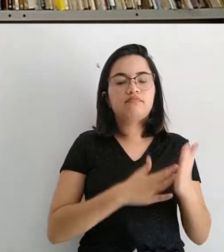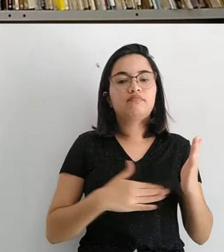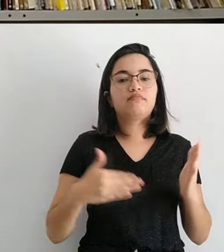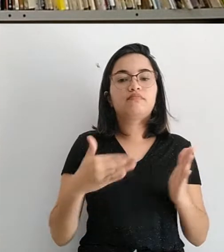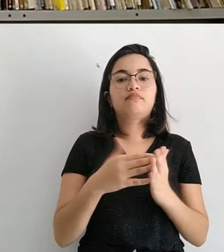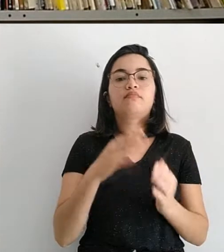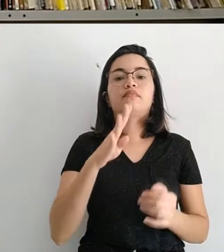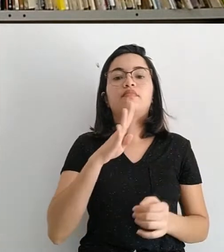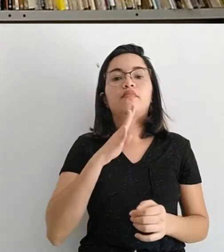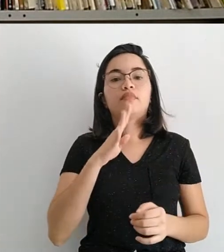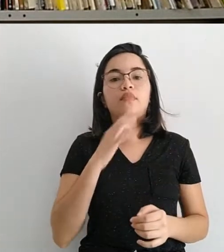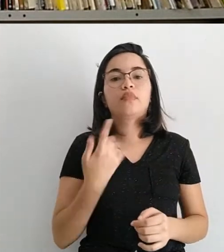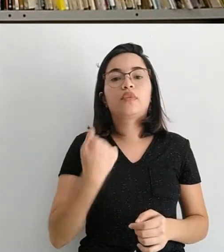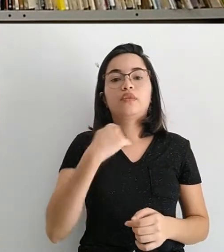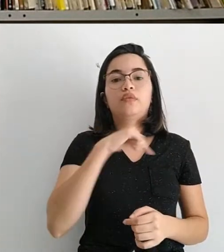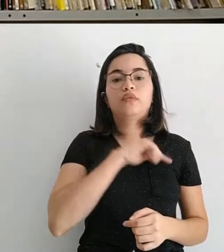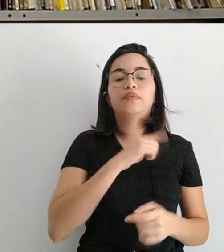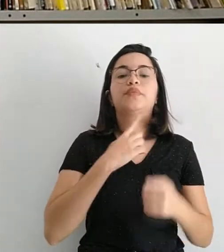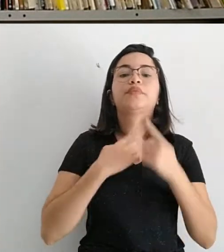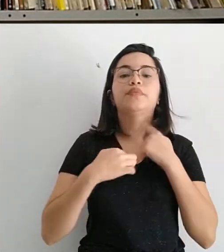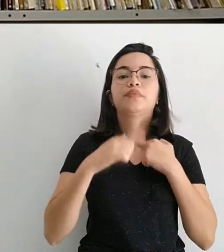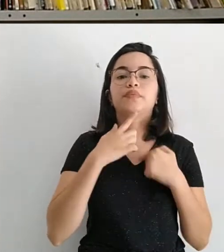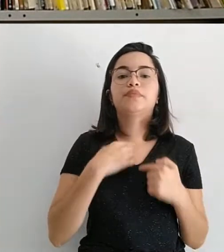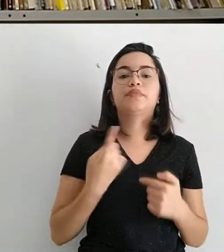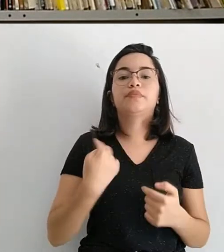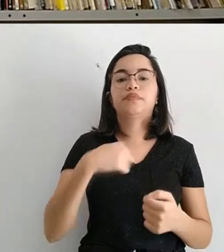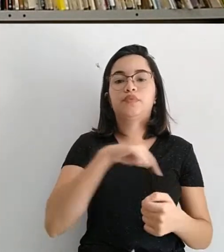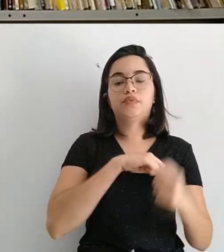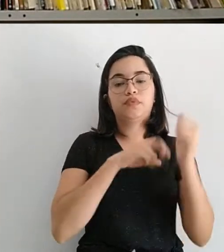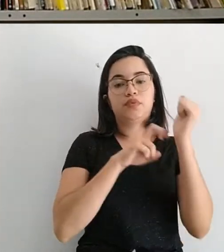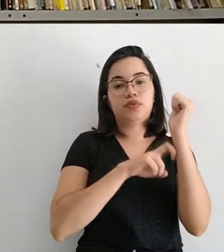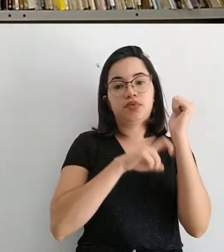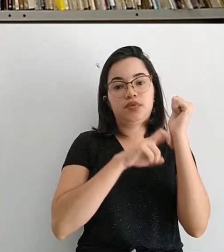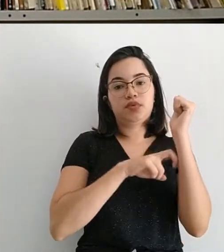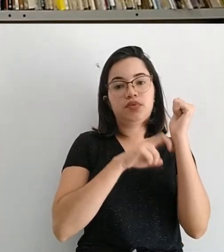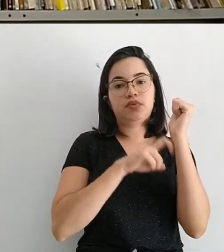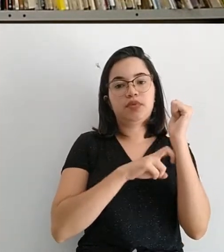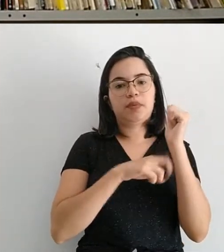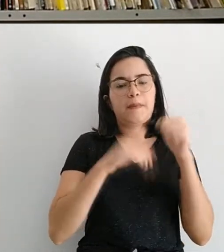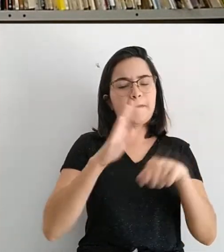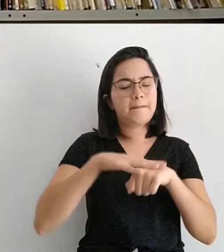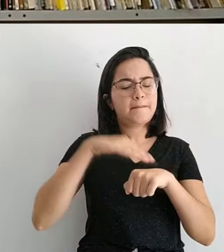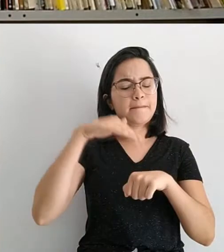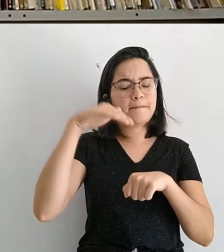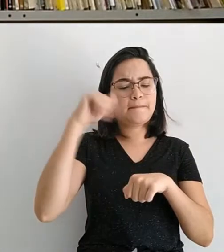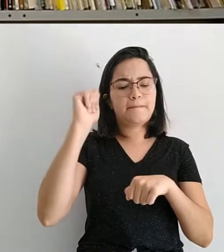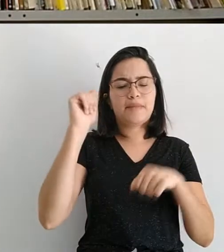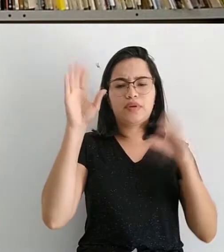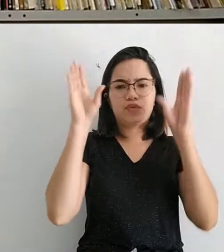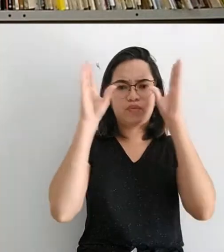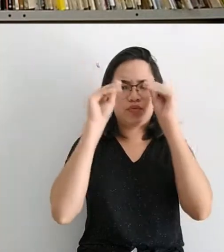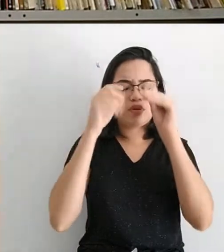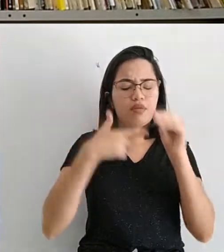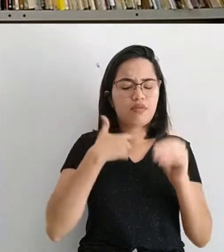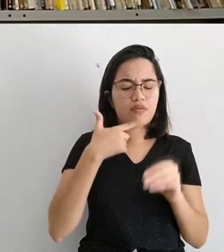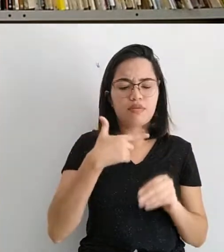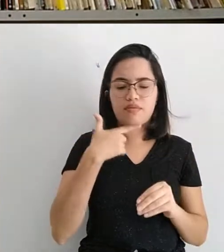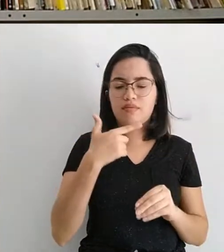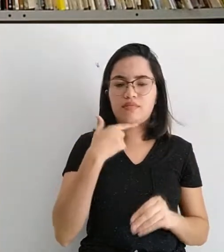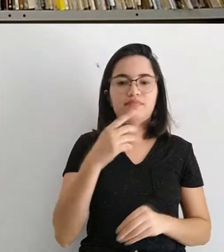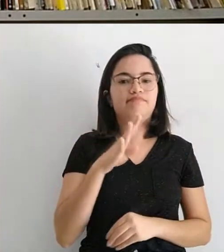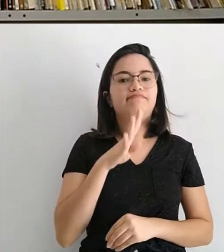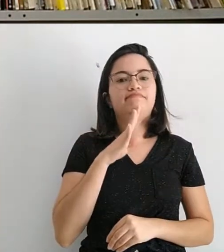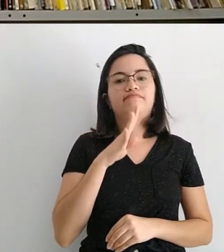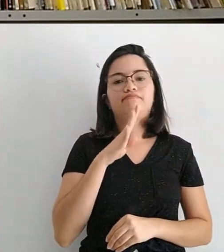ele conhece as nossas motivações e os nossos segredos mais obscuros, que ninguém